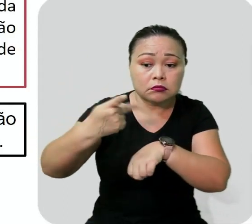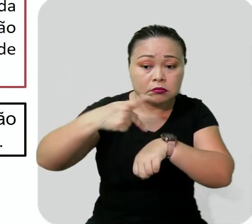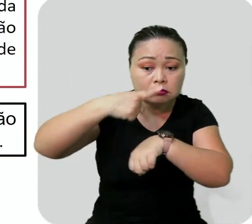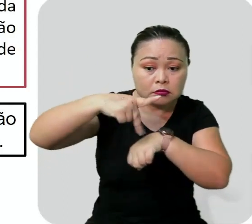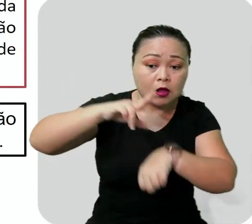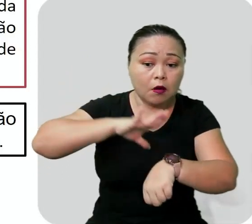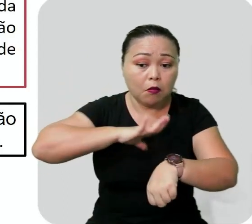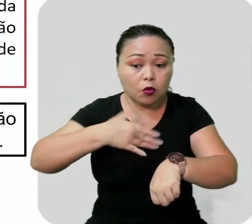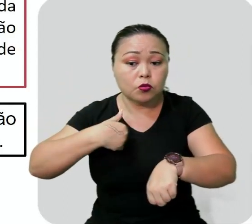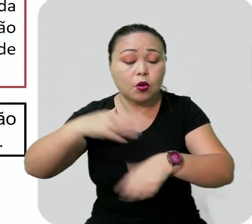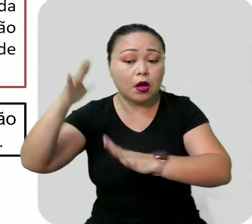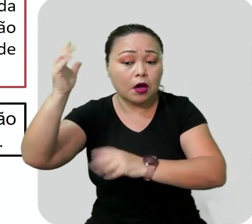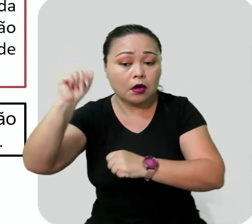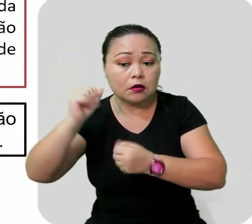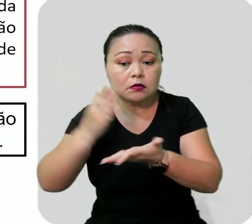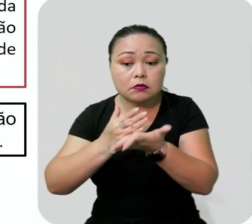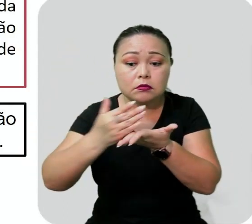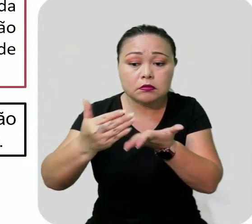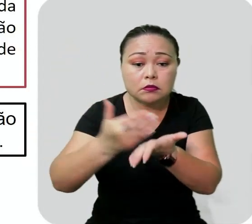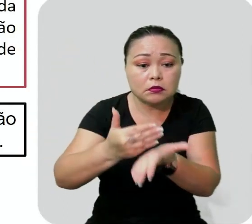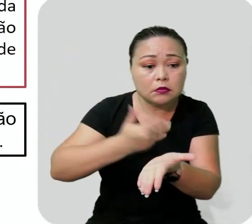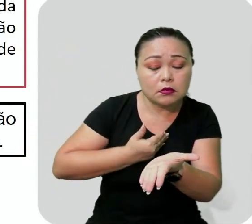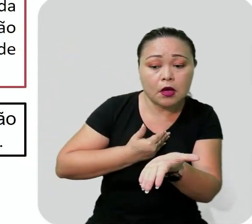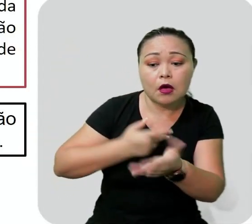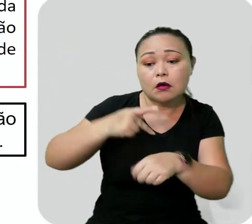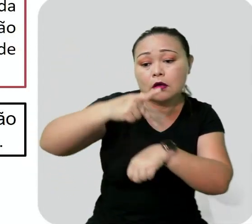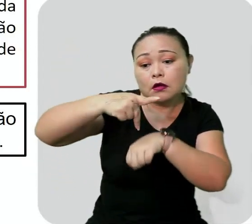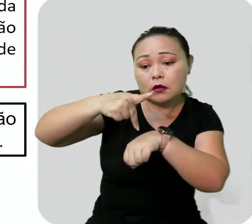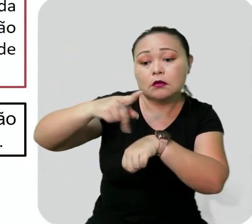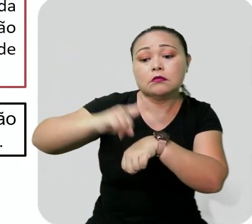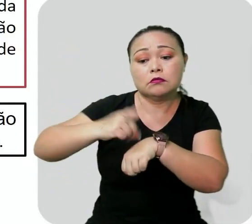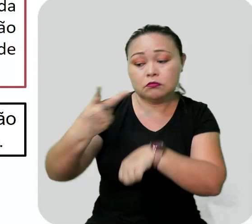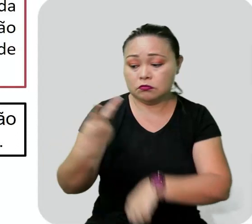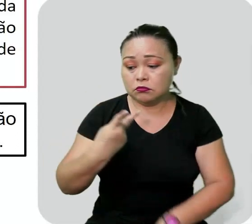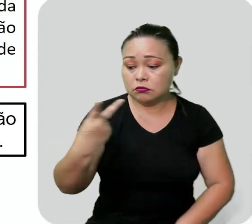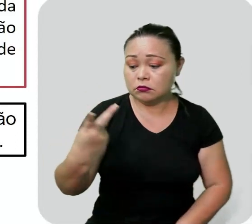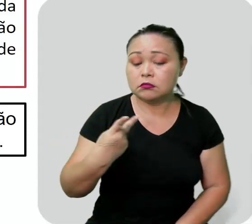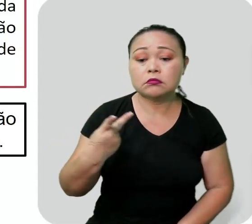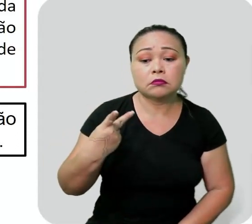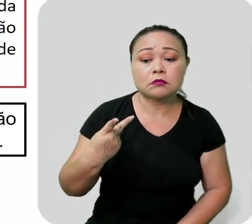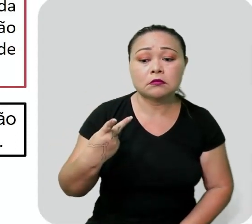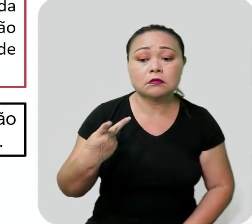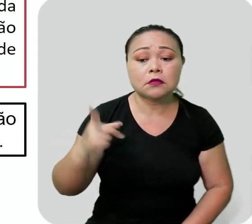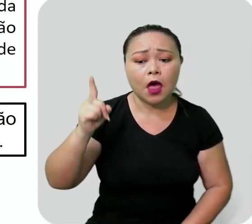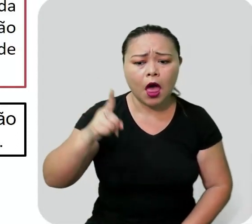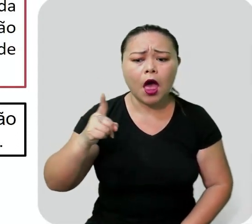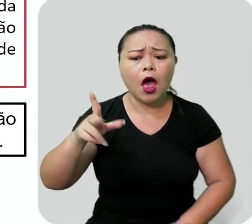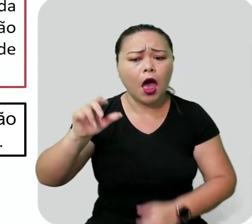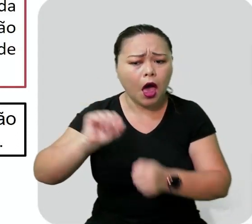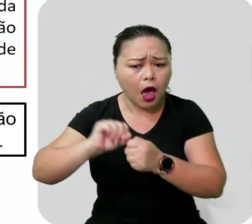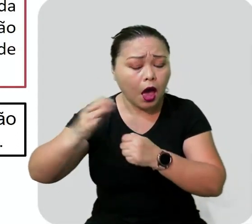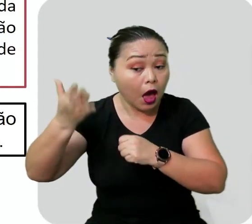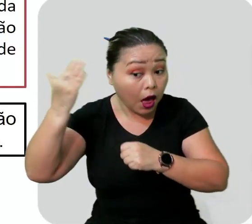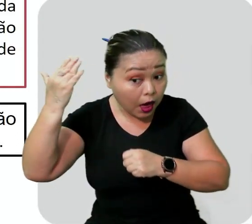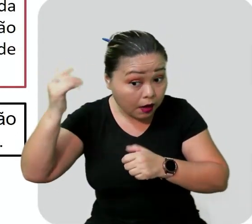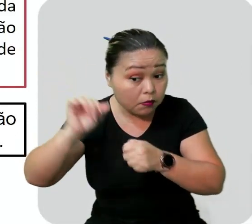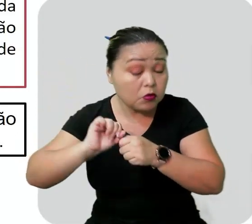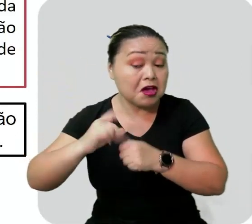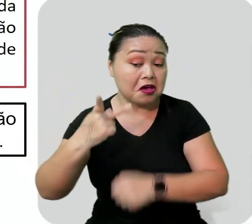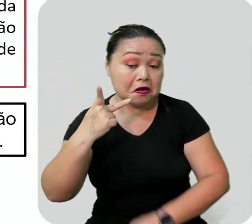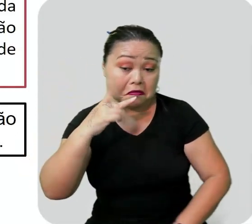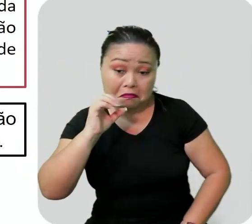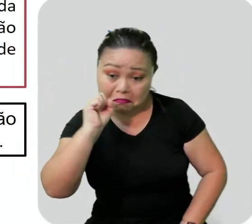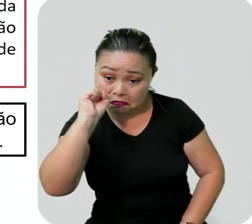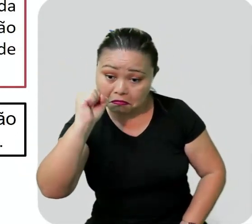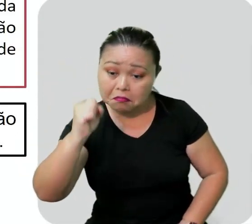dividia as conquistas entre os dois países que, diga-se de passagem, era a maior potência daquela época,